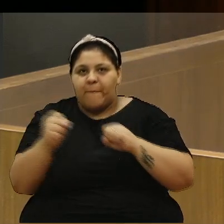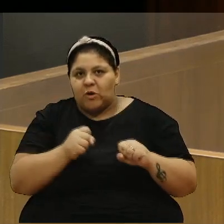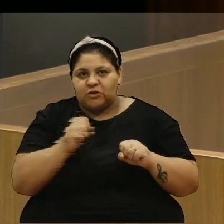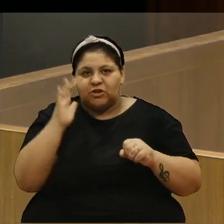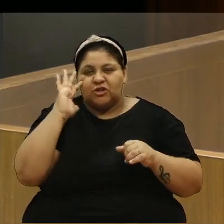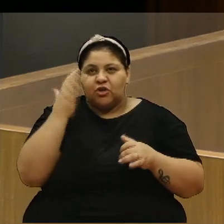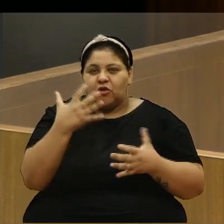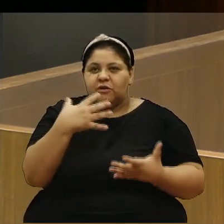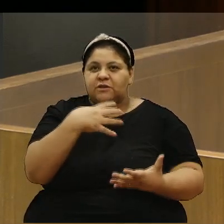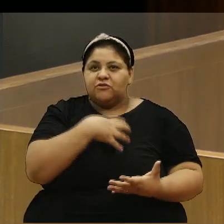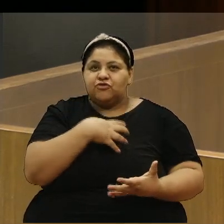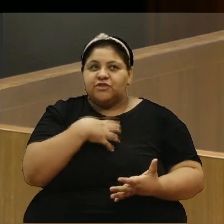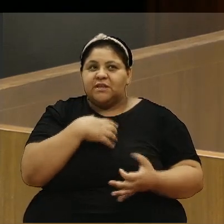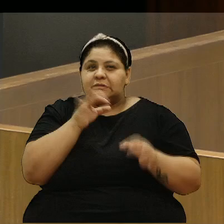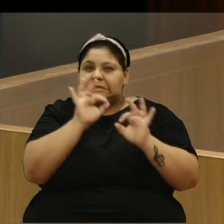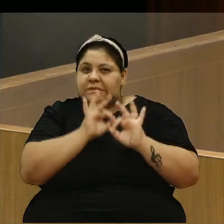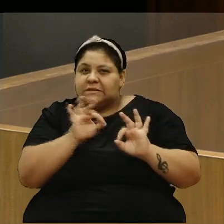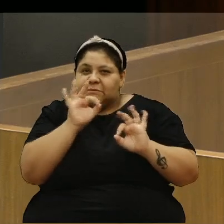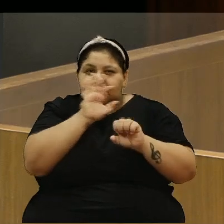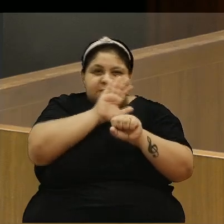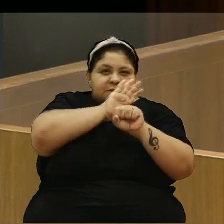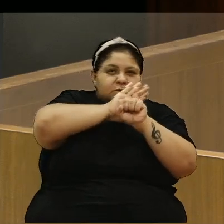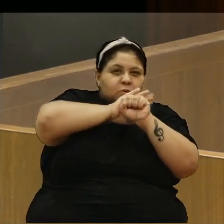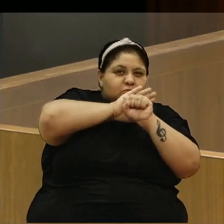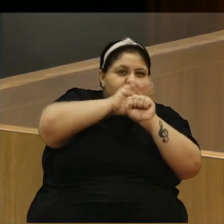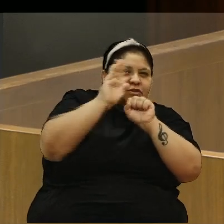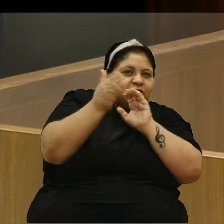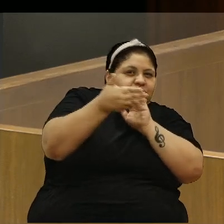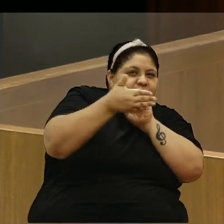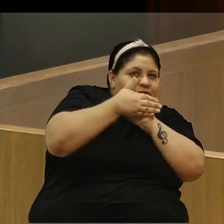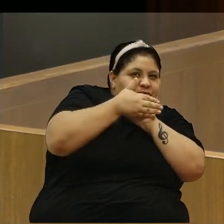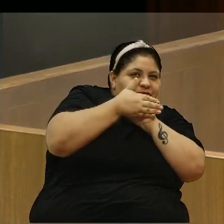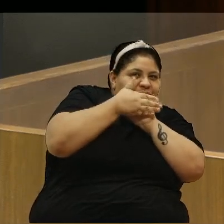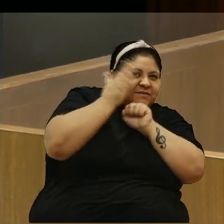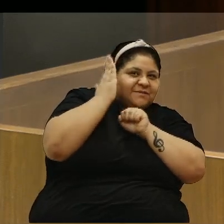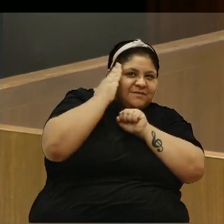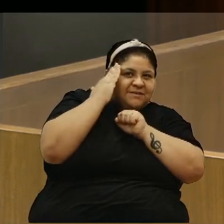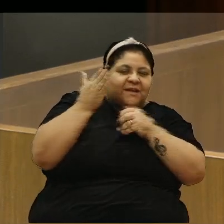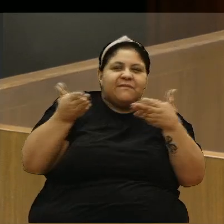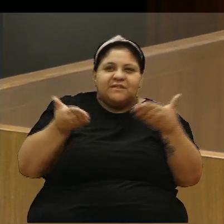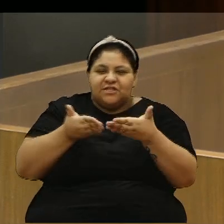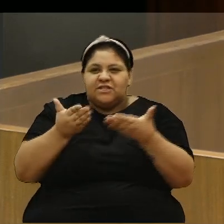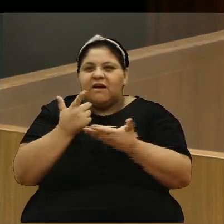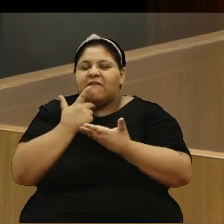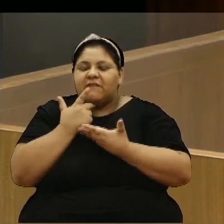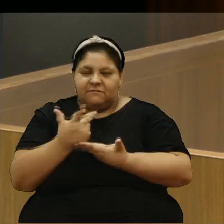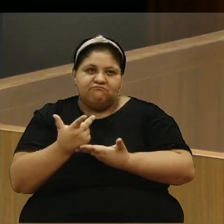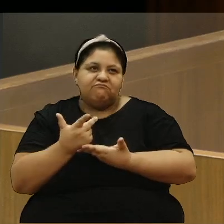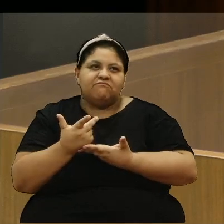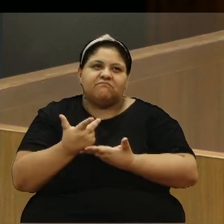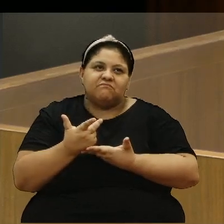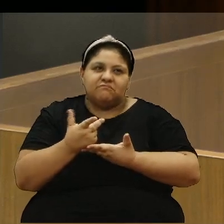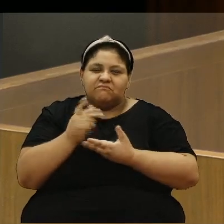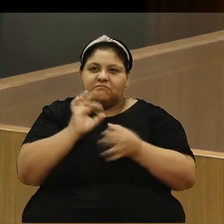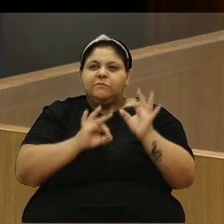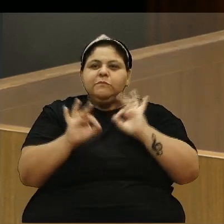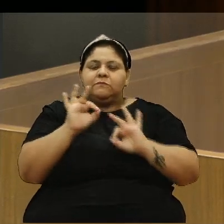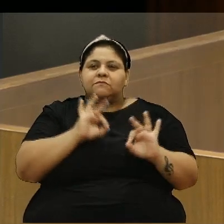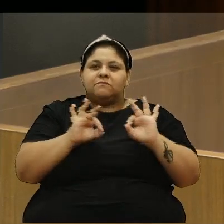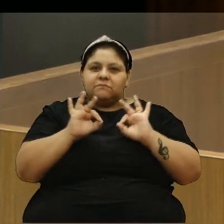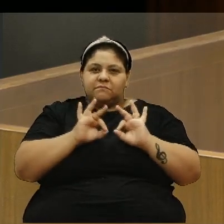de forma sutil. E, nesse sentido, nós já havíamos preparado